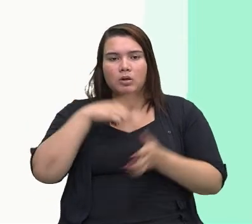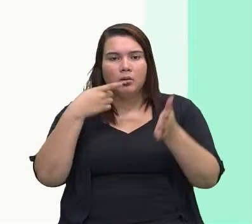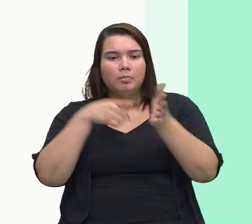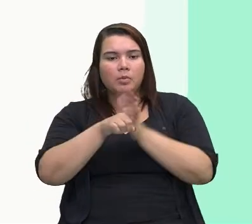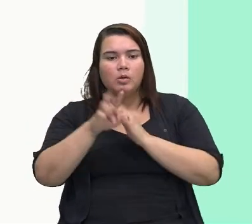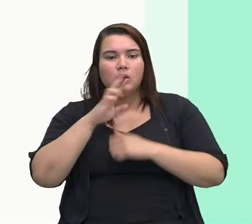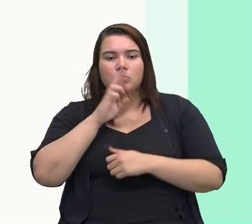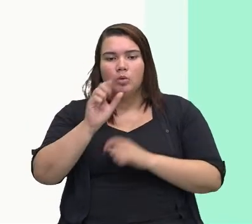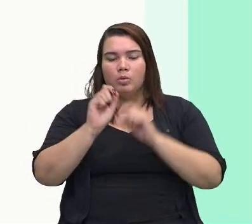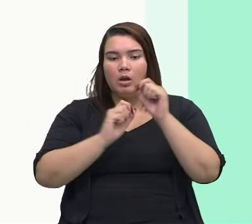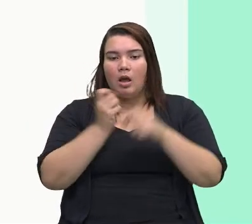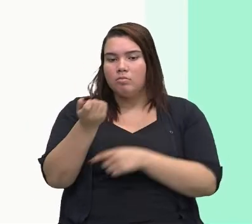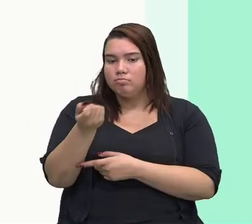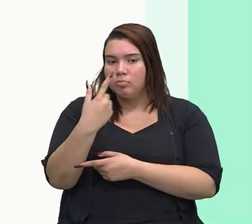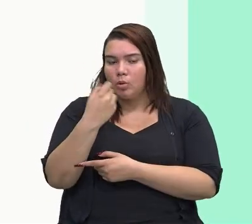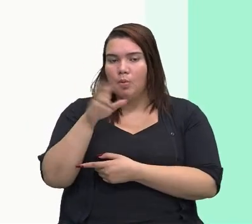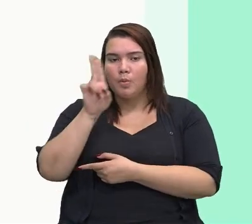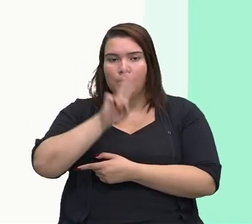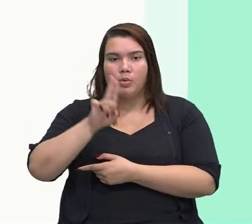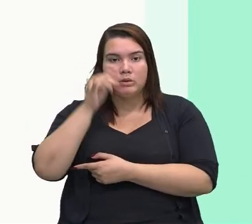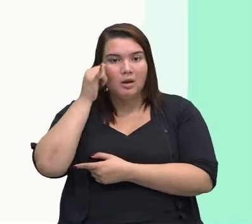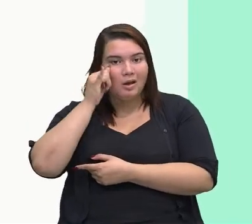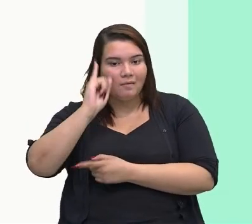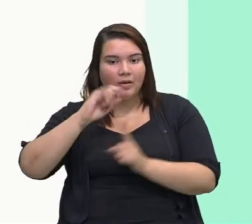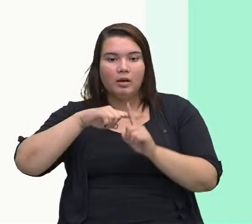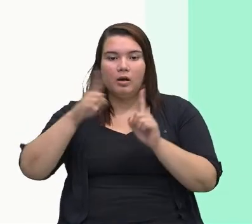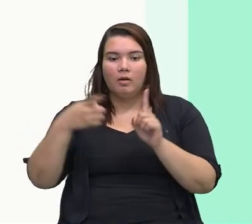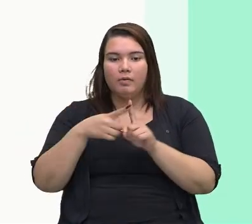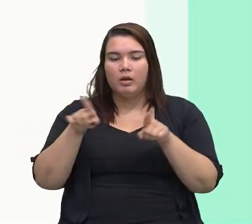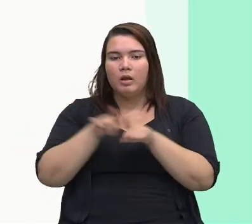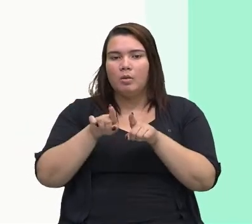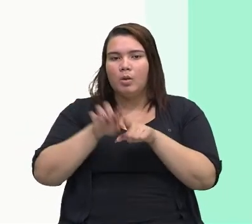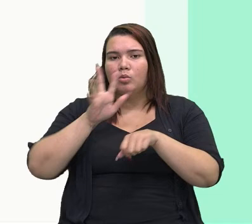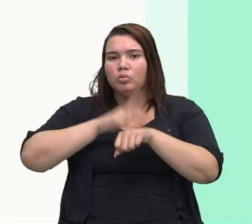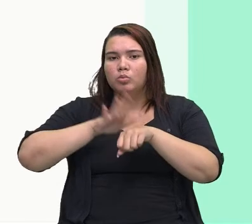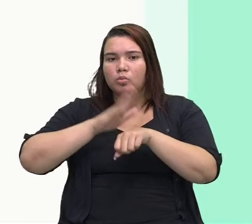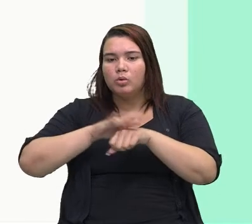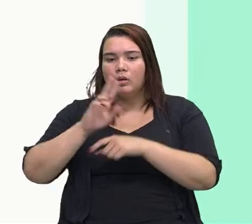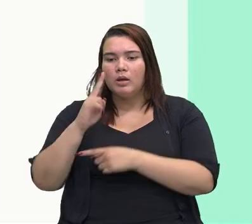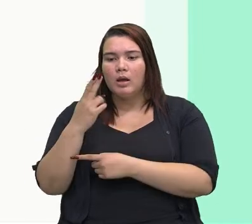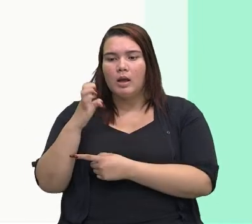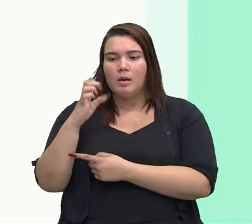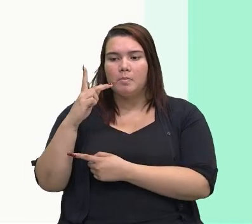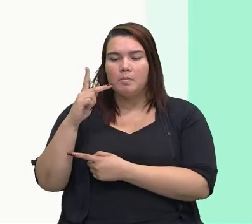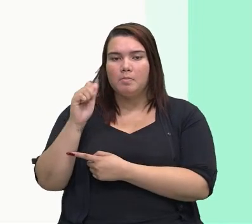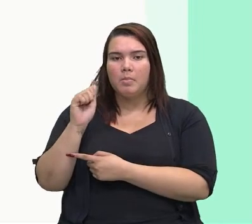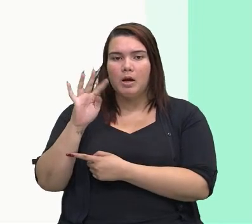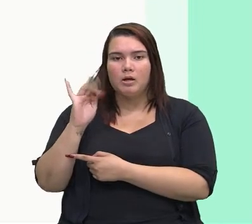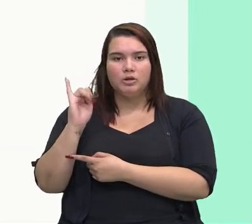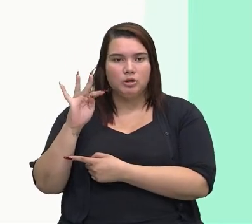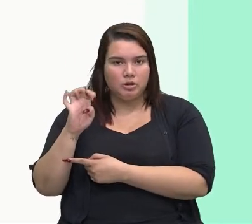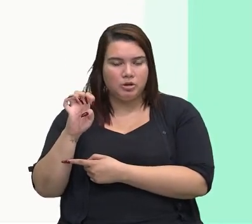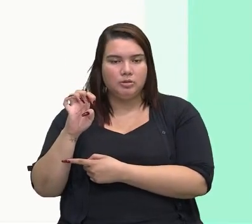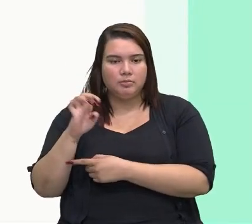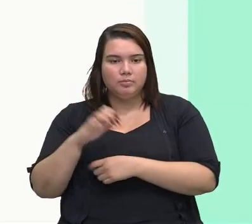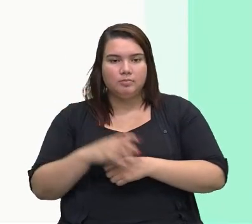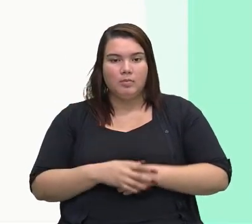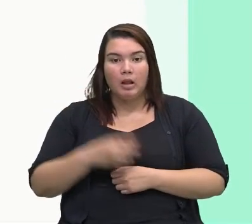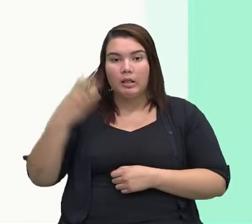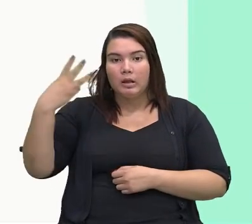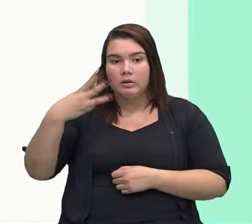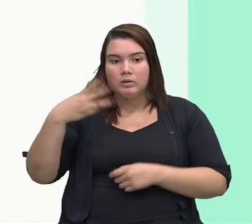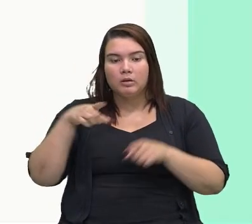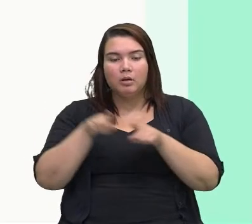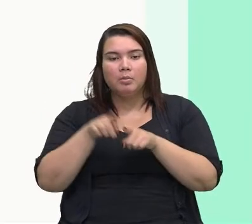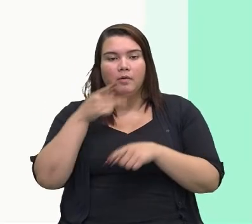anticoncepcionais funcionam tanto para impedir a gravidez quanto para a prevenção das hepatites. Nós temos aí a nossa terceira